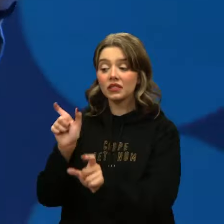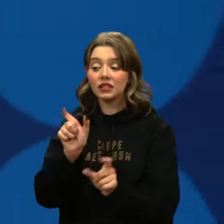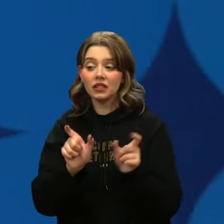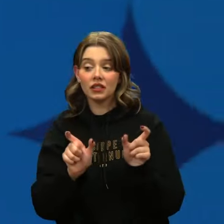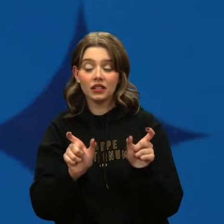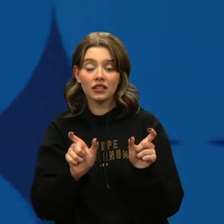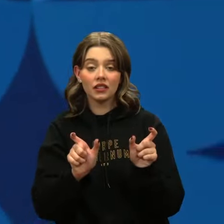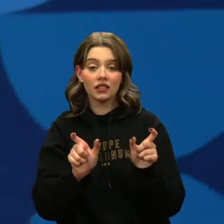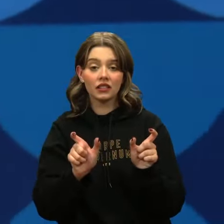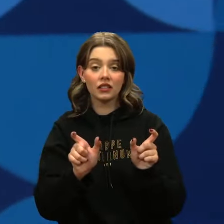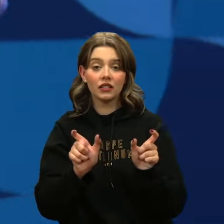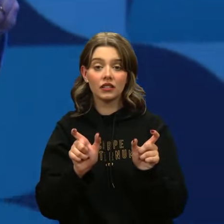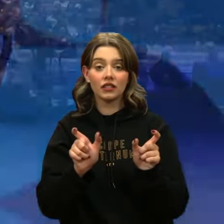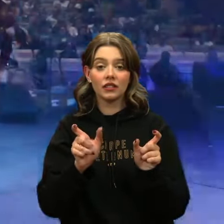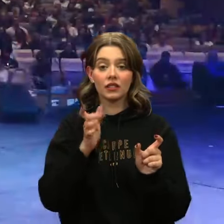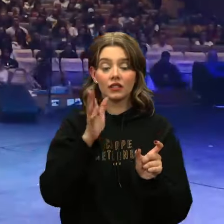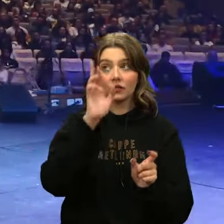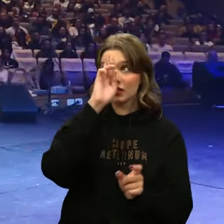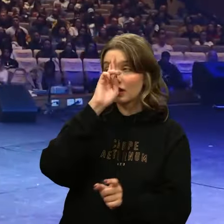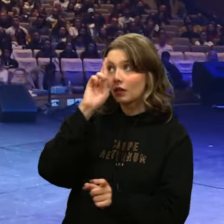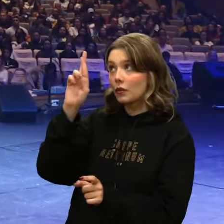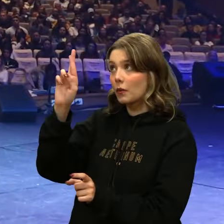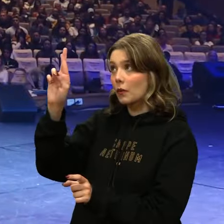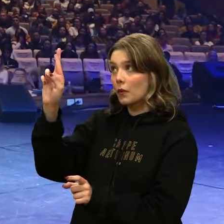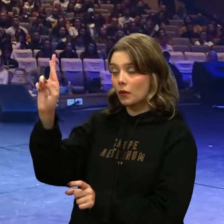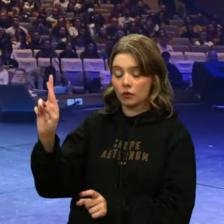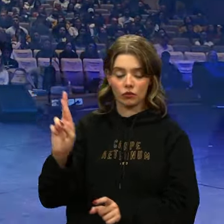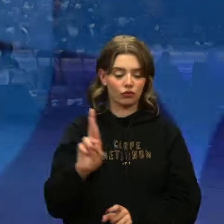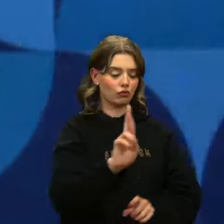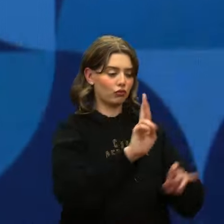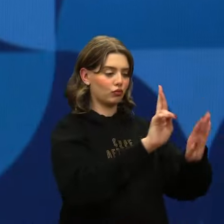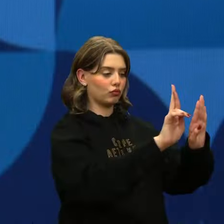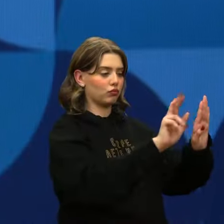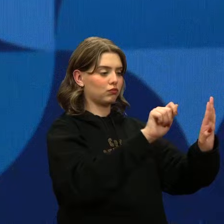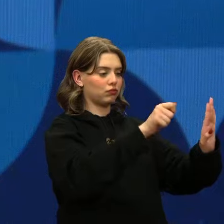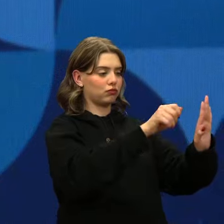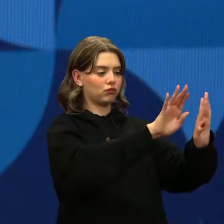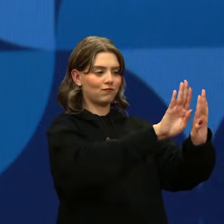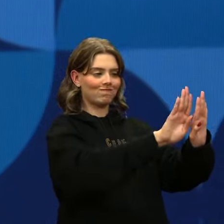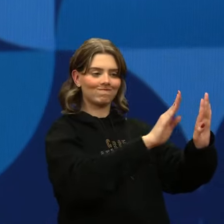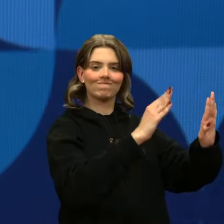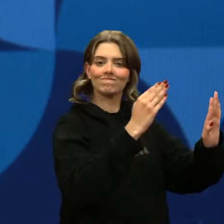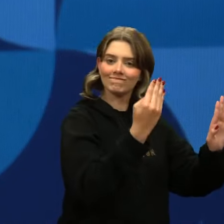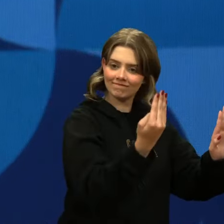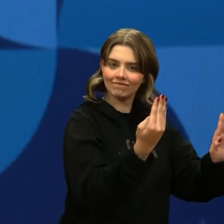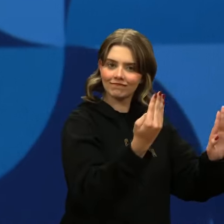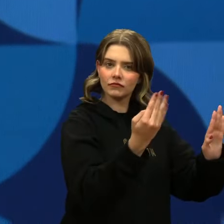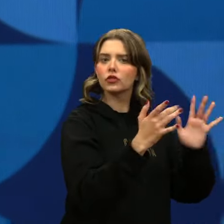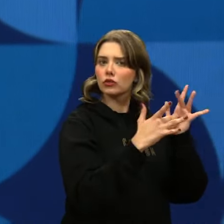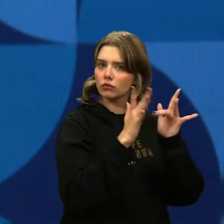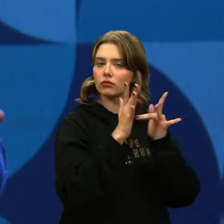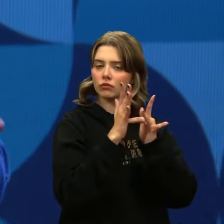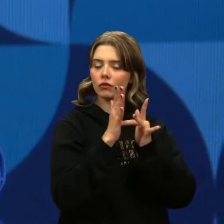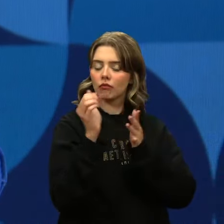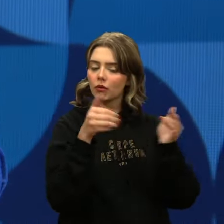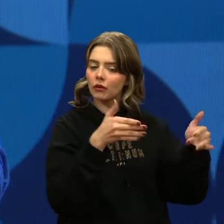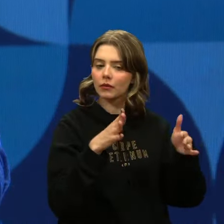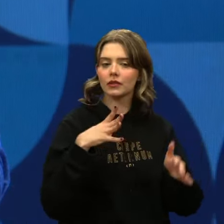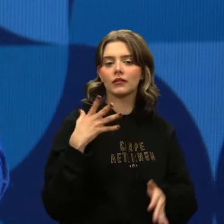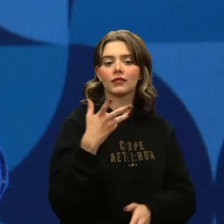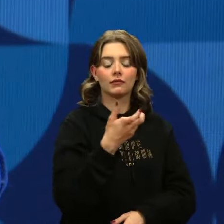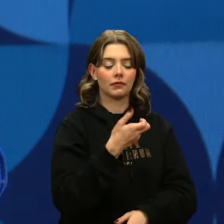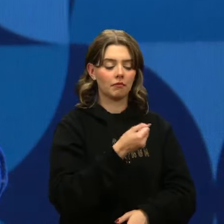chaves abriu a porta. A Bíblia fala, Jesus é a porta da salvação. mas ainda não